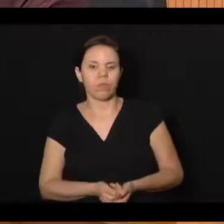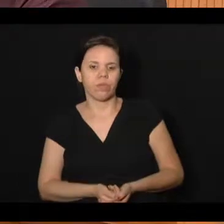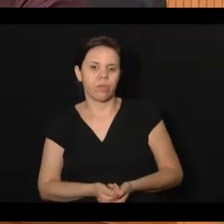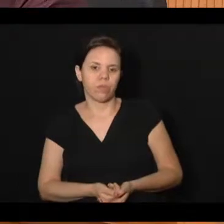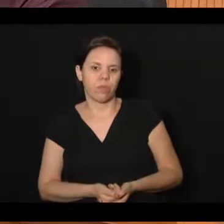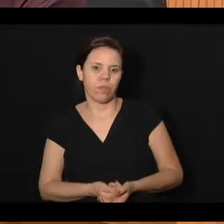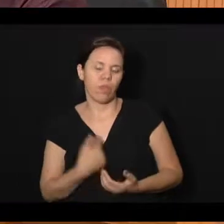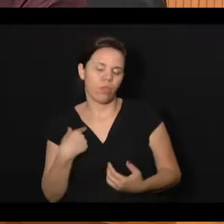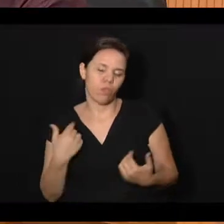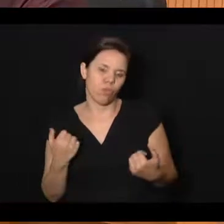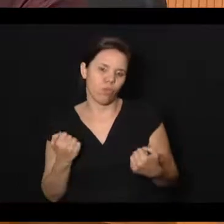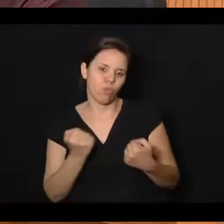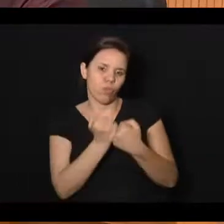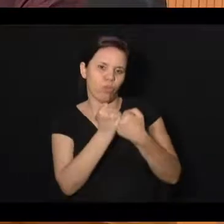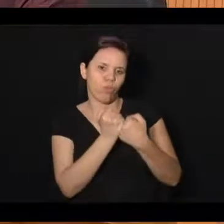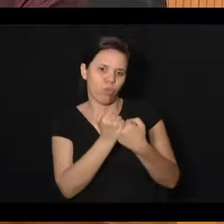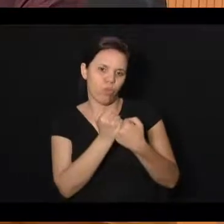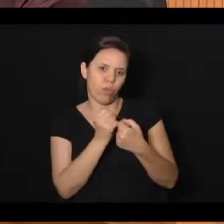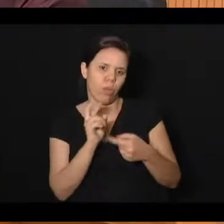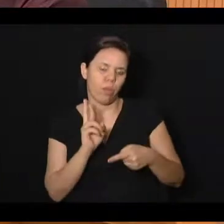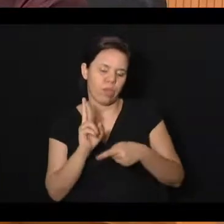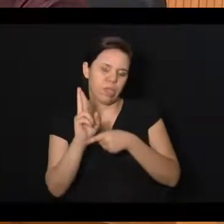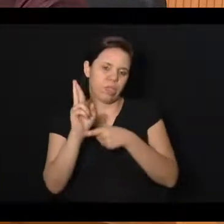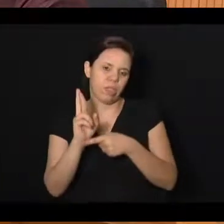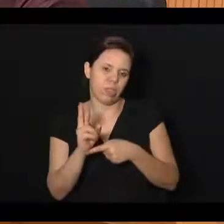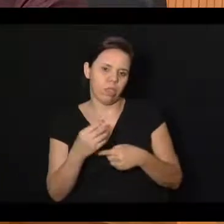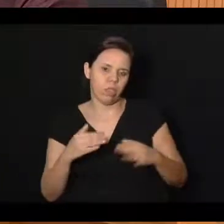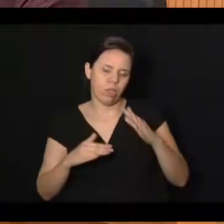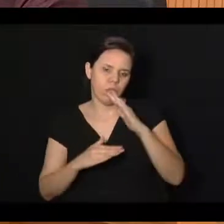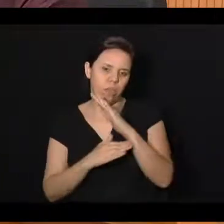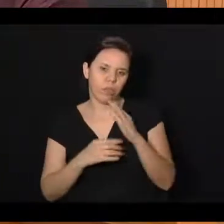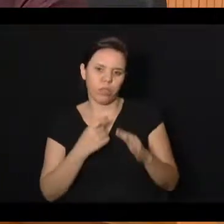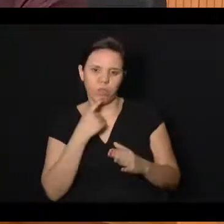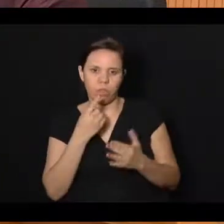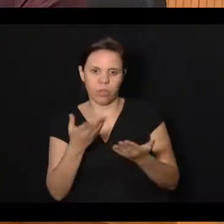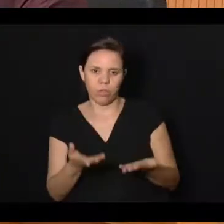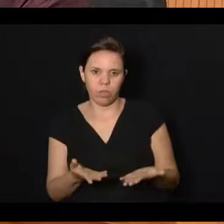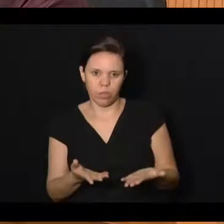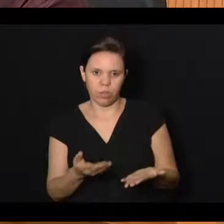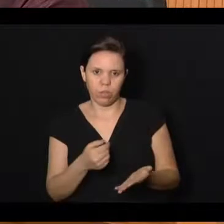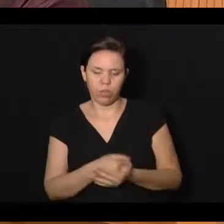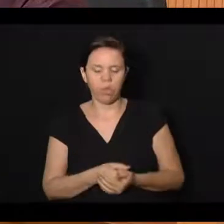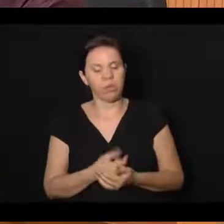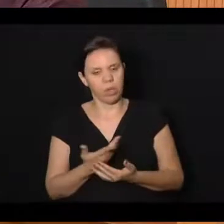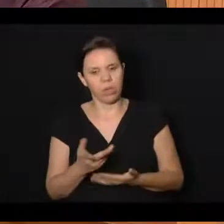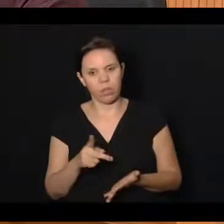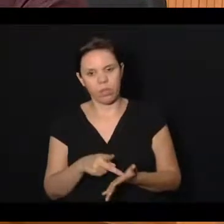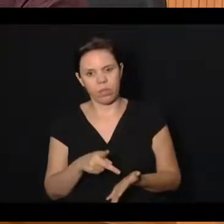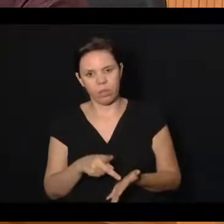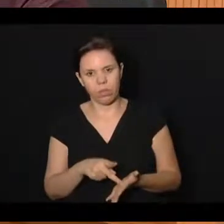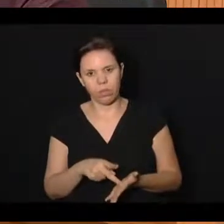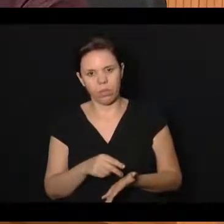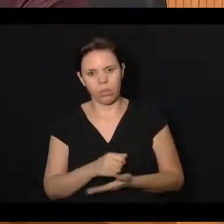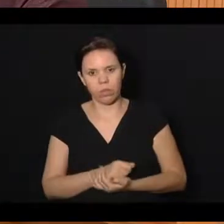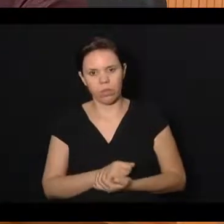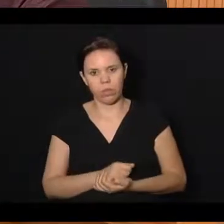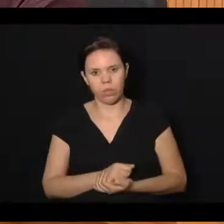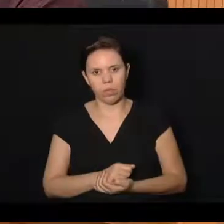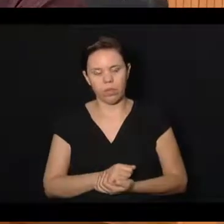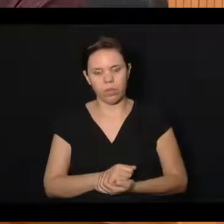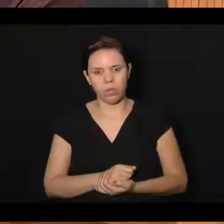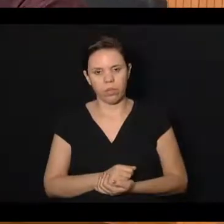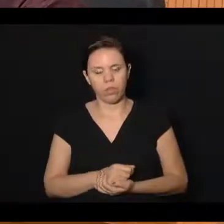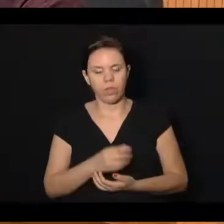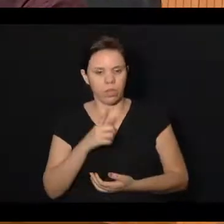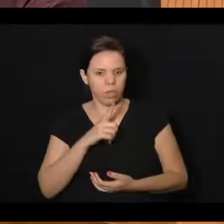da câmara municipal de campinas pela sua manifestação que realmente audiência pública para isso né você tem a